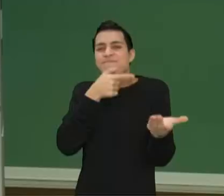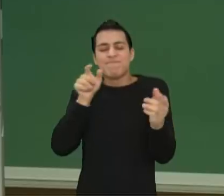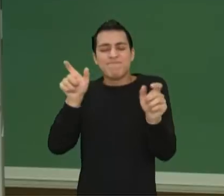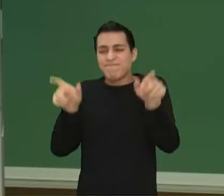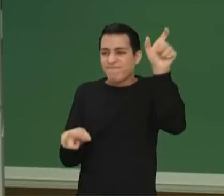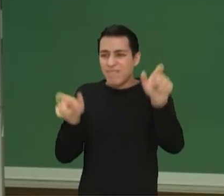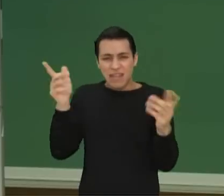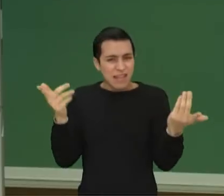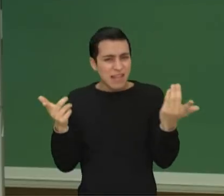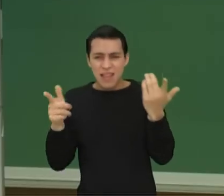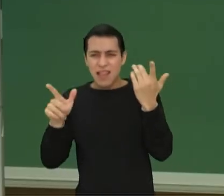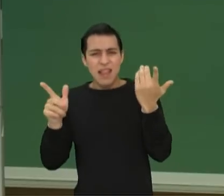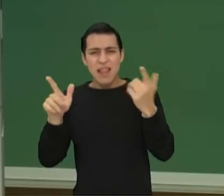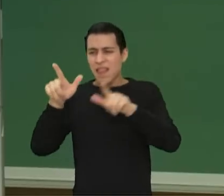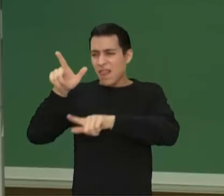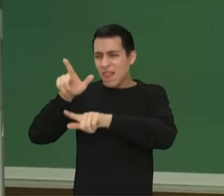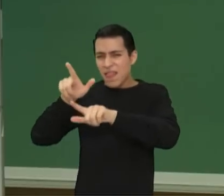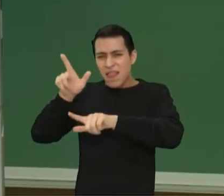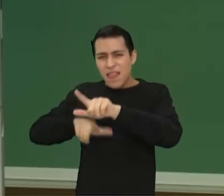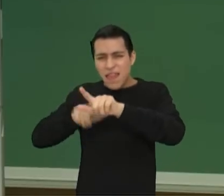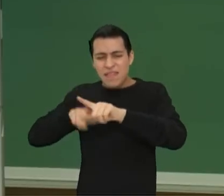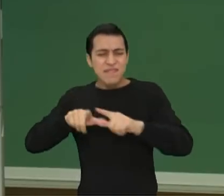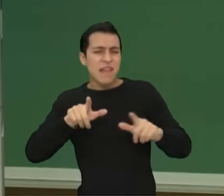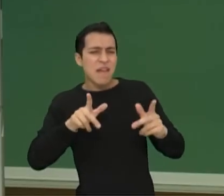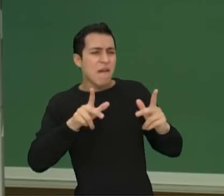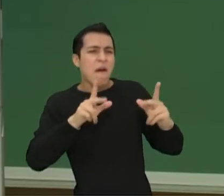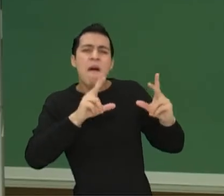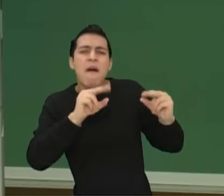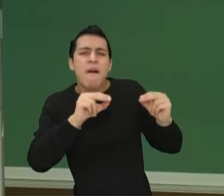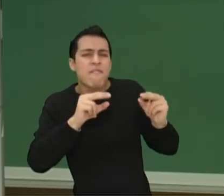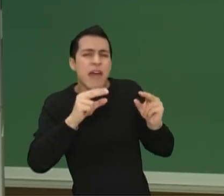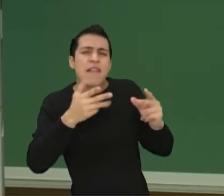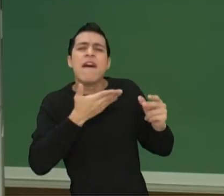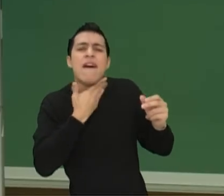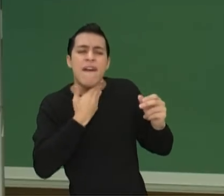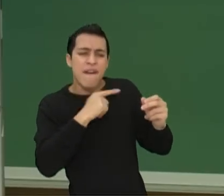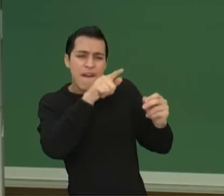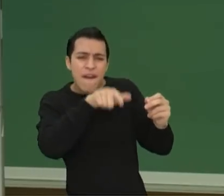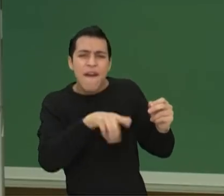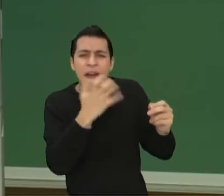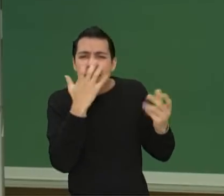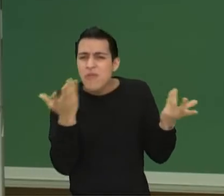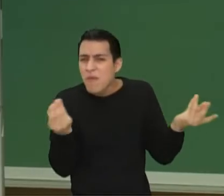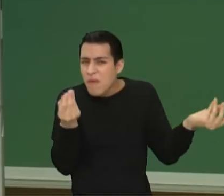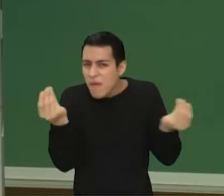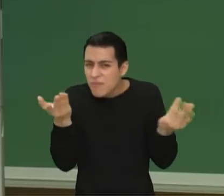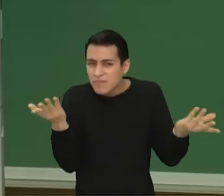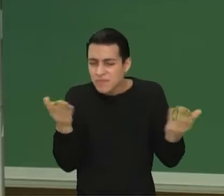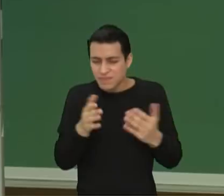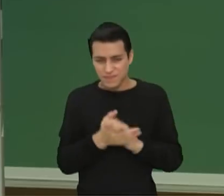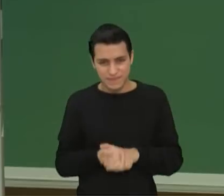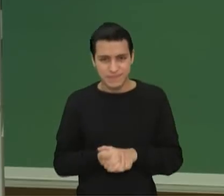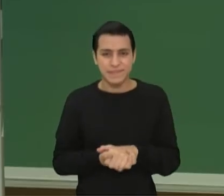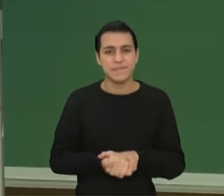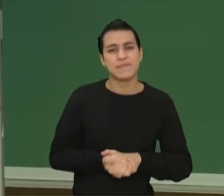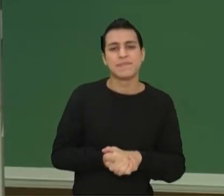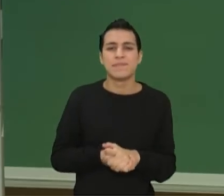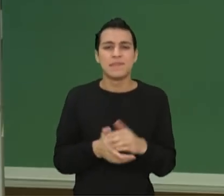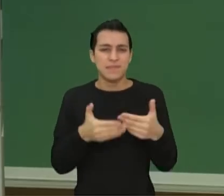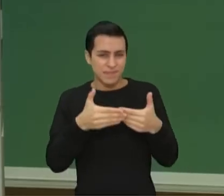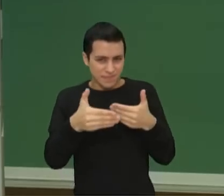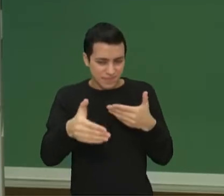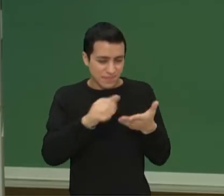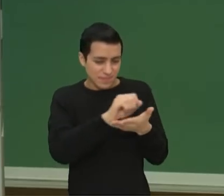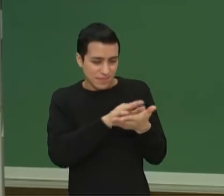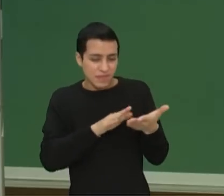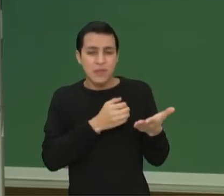uma letra que conversa com um cachorro, com um cão, certo? Seguimos em frente. Exercício de